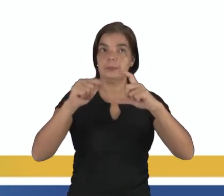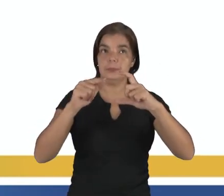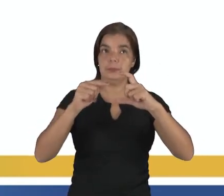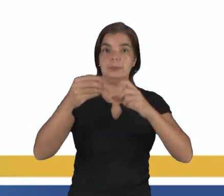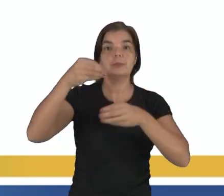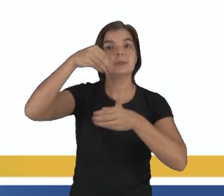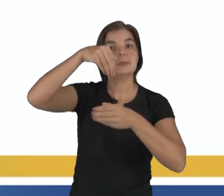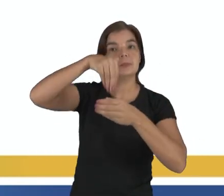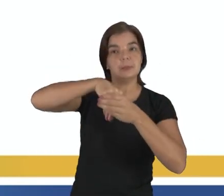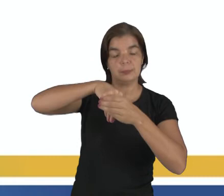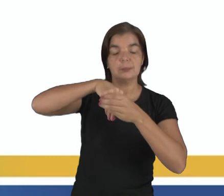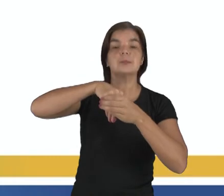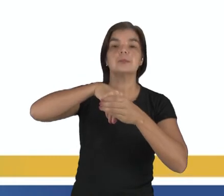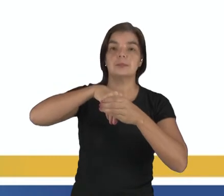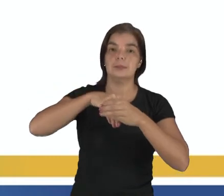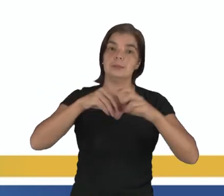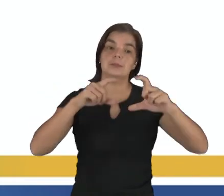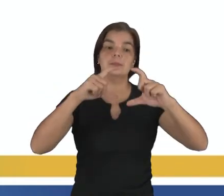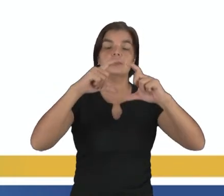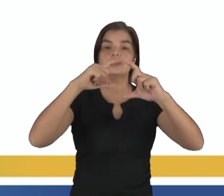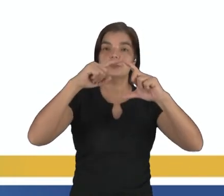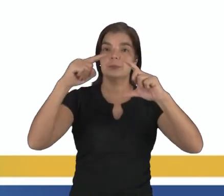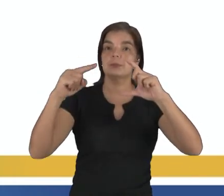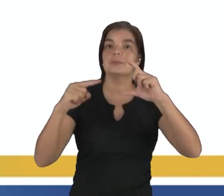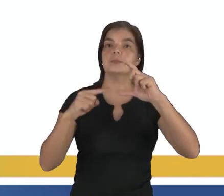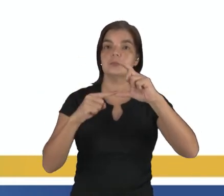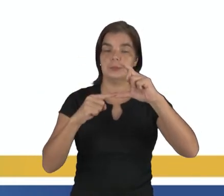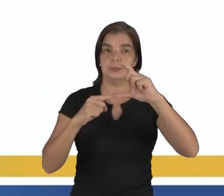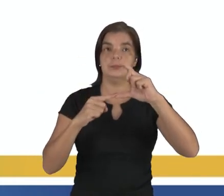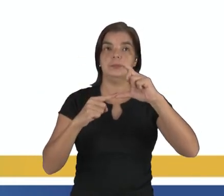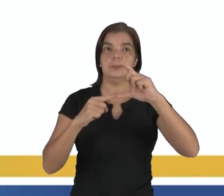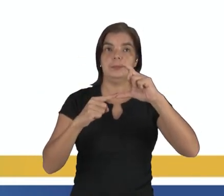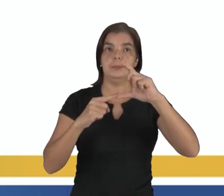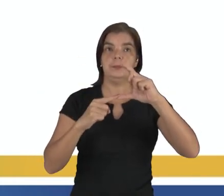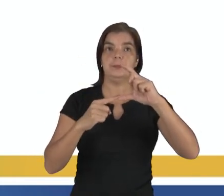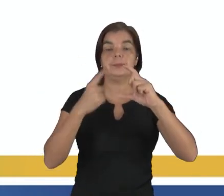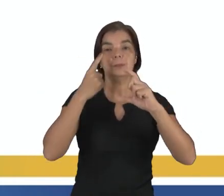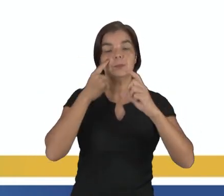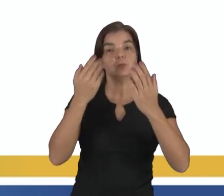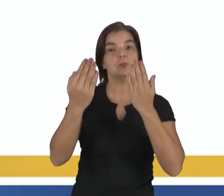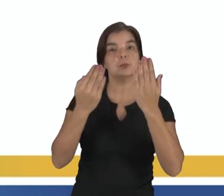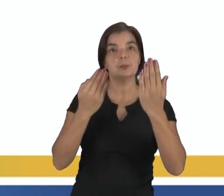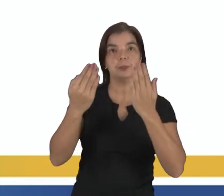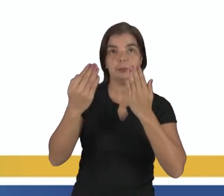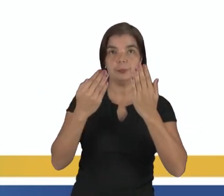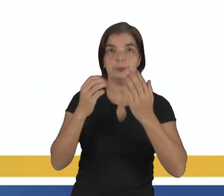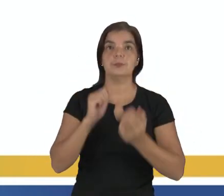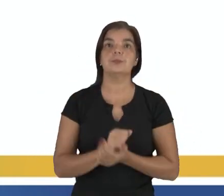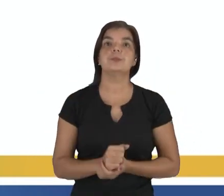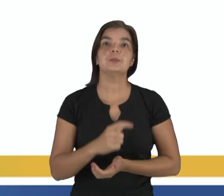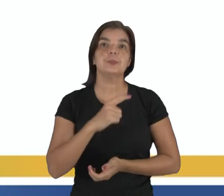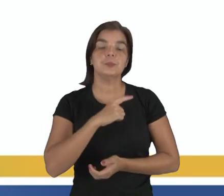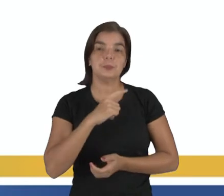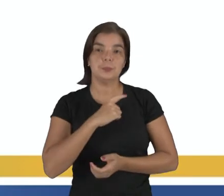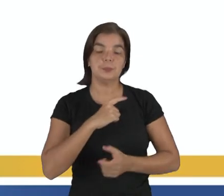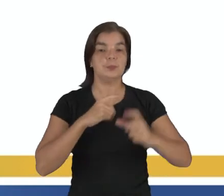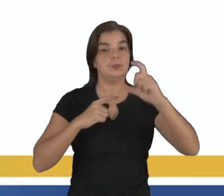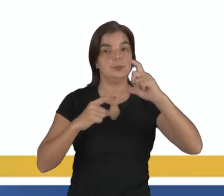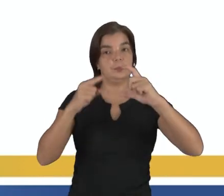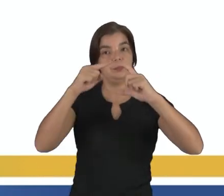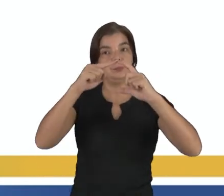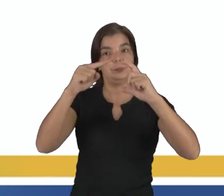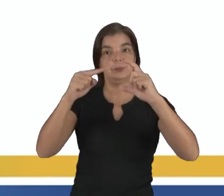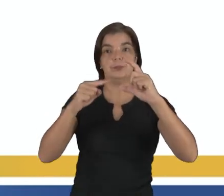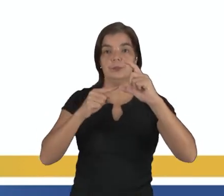região interna da circunferência. Fazendo um comparativo, temos que